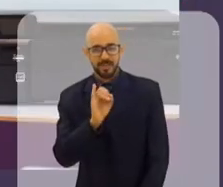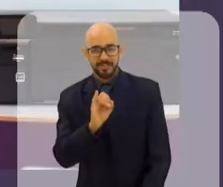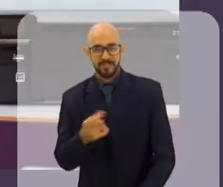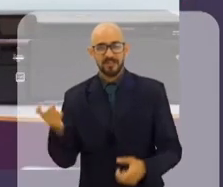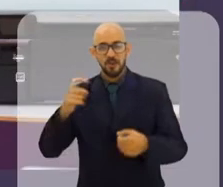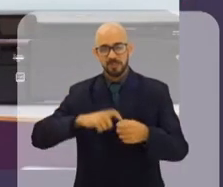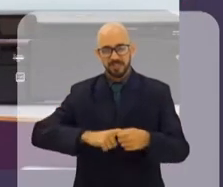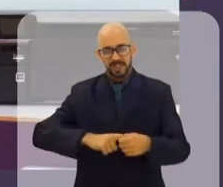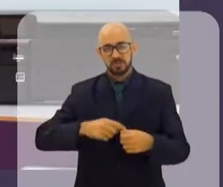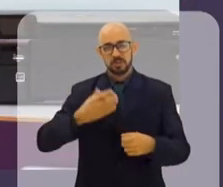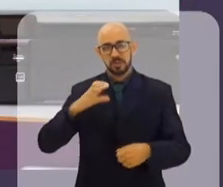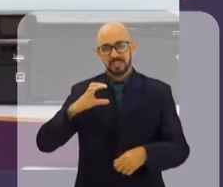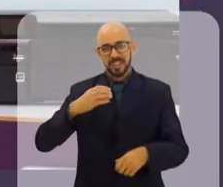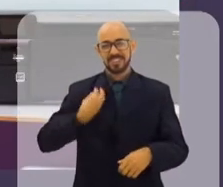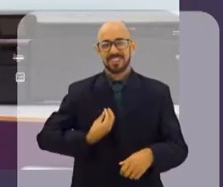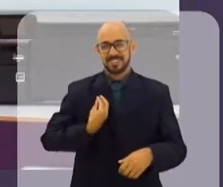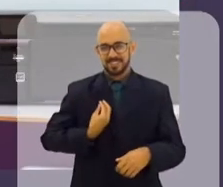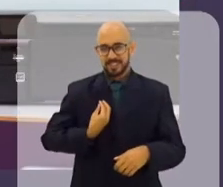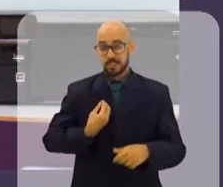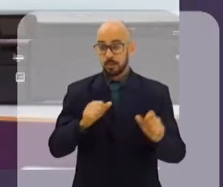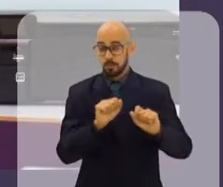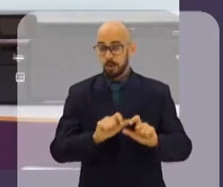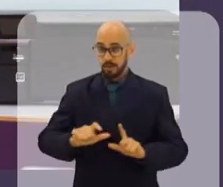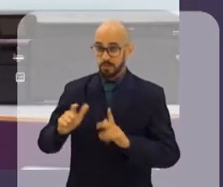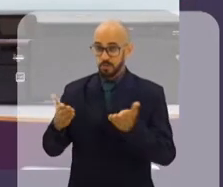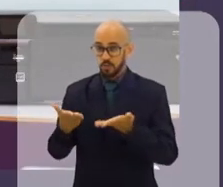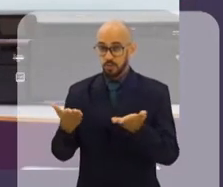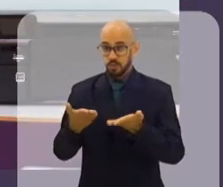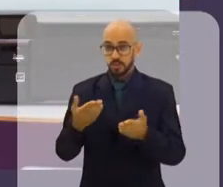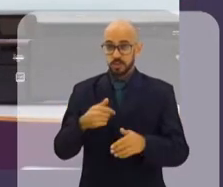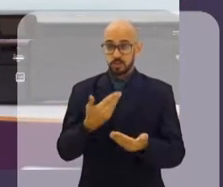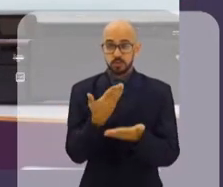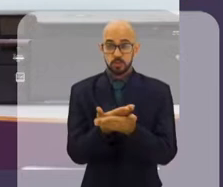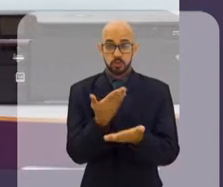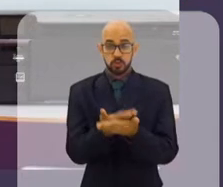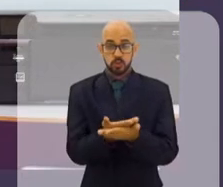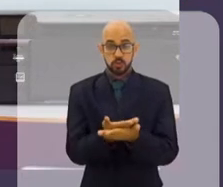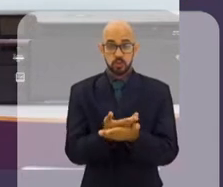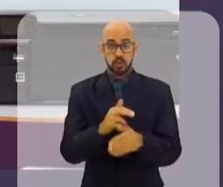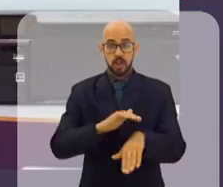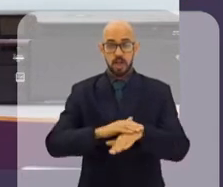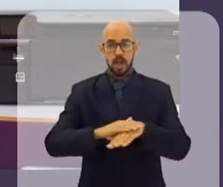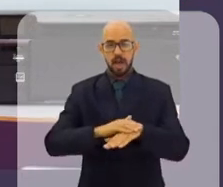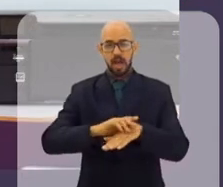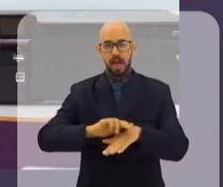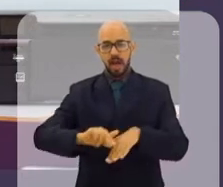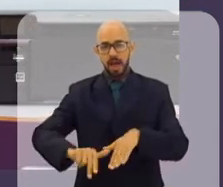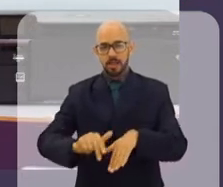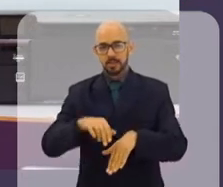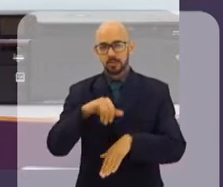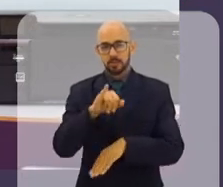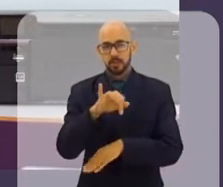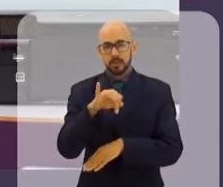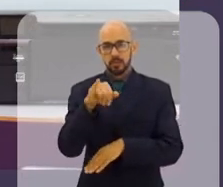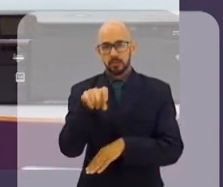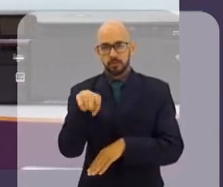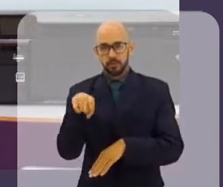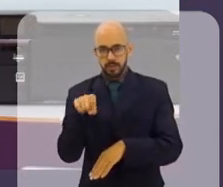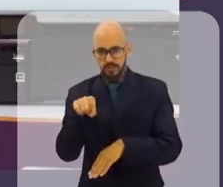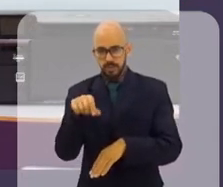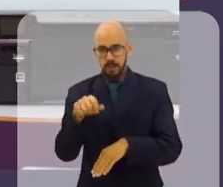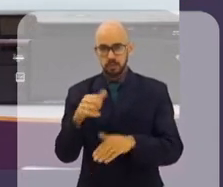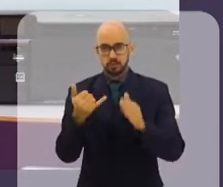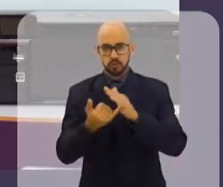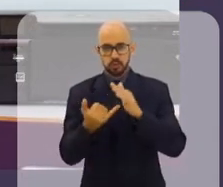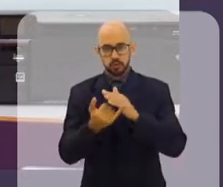Olá, estamos de volta com Ciência e Existência. No programa de hoje falamos dos estudos sobre gênero e raça desenvolvidos no IFIX, o